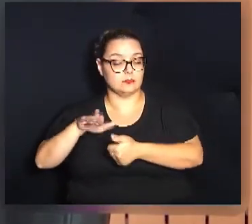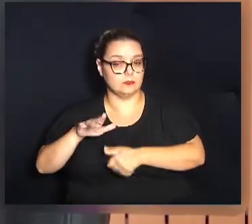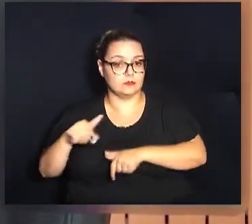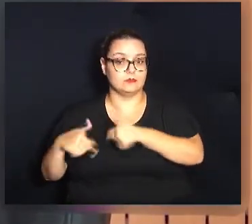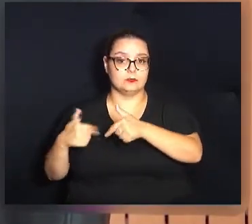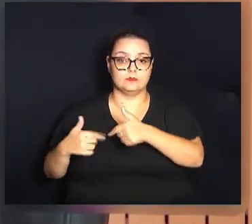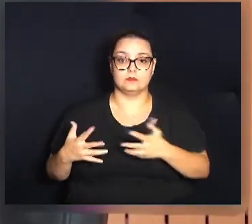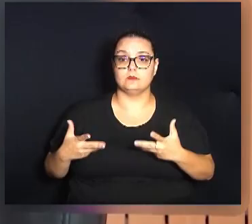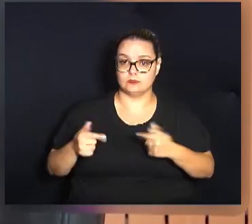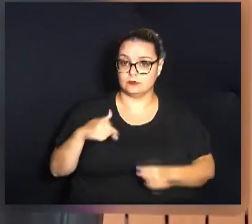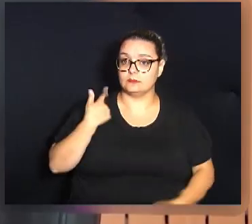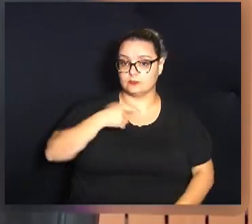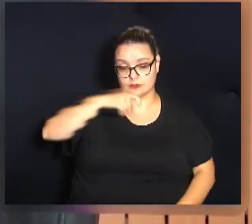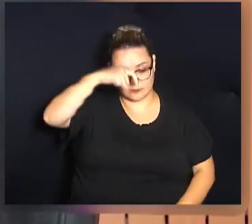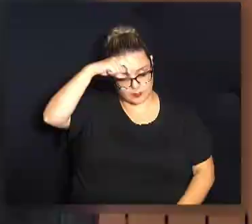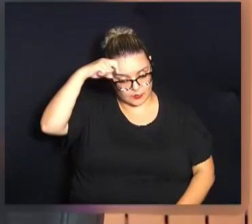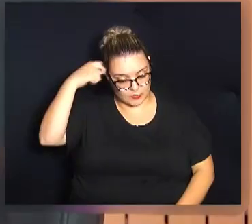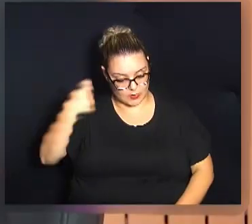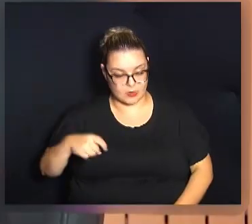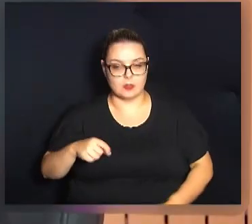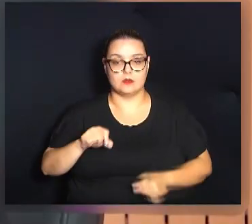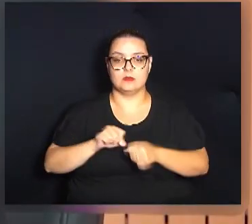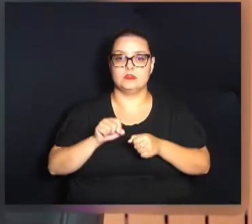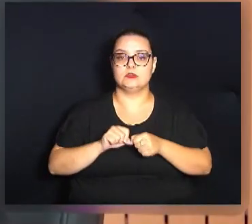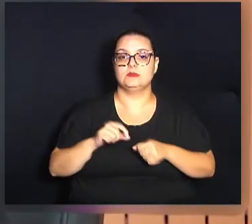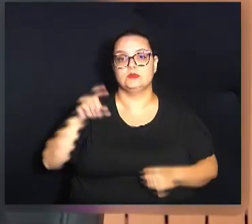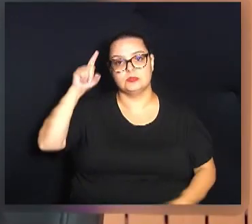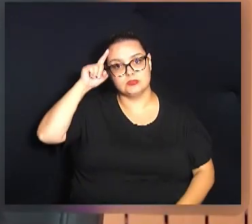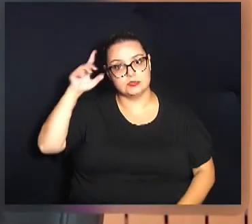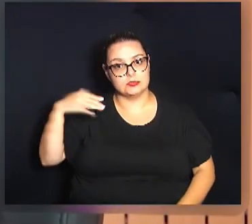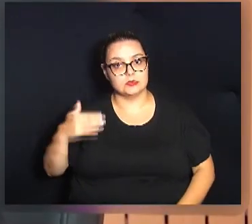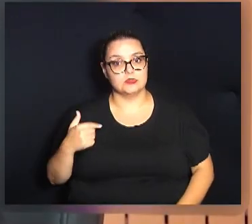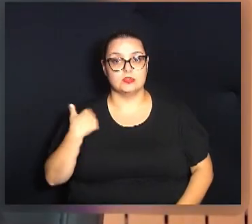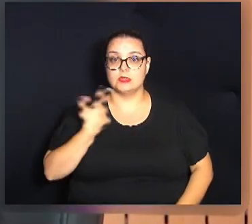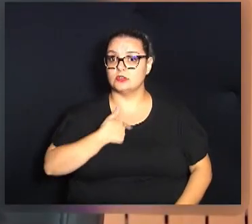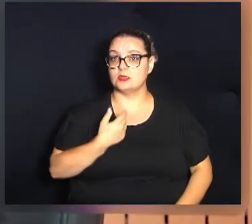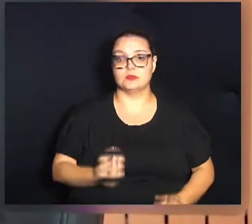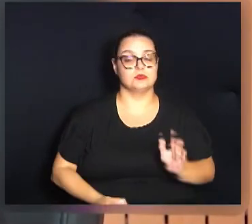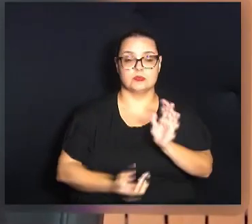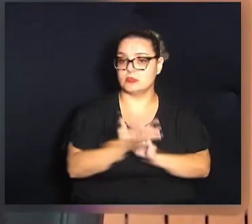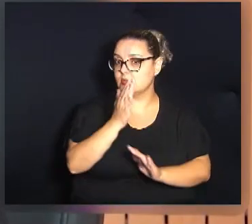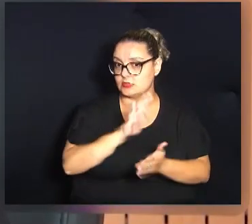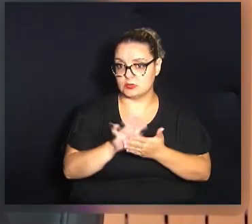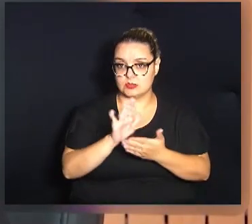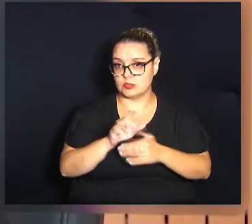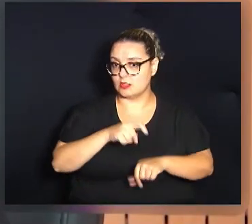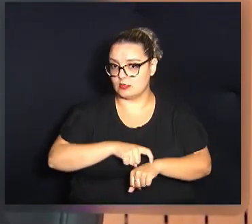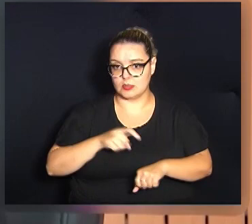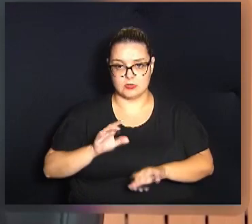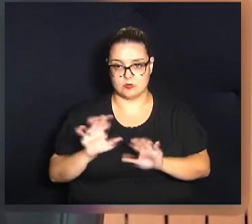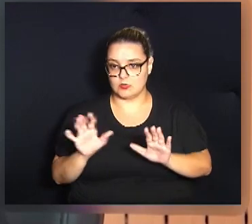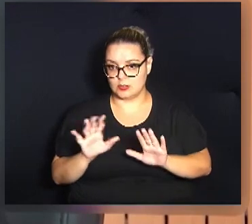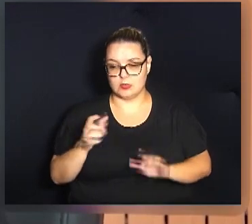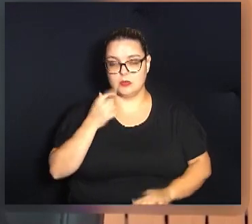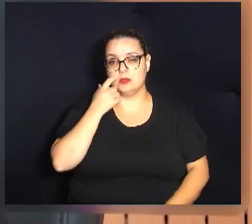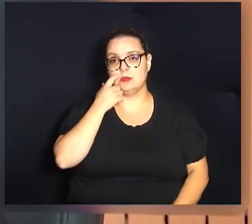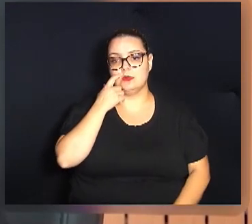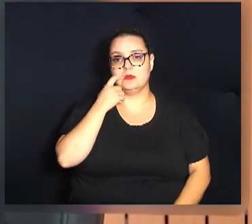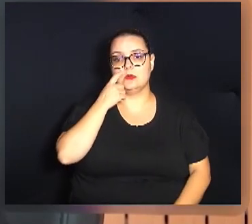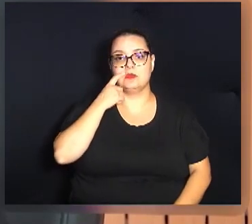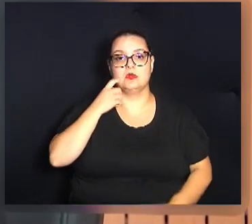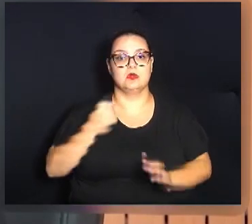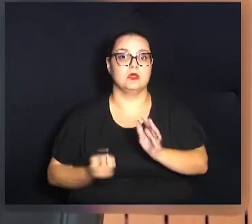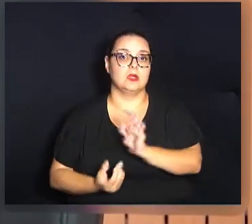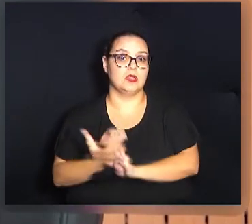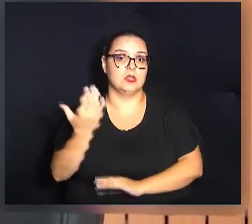estamos arduamente fazendo todos os dias, para que a gente não está criando despesa para o município nesse momento. A criação dos